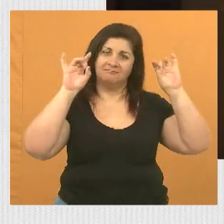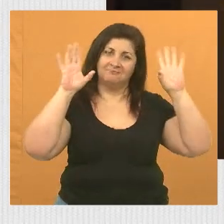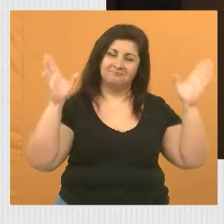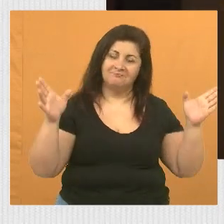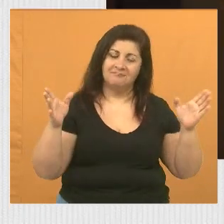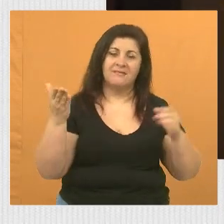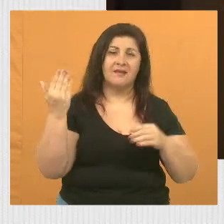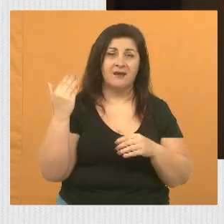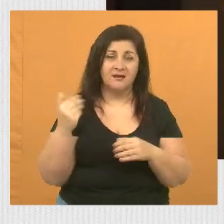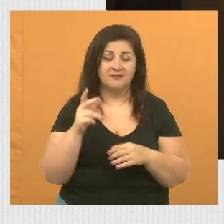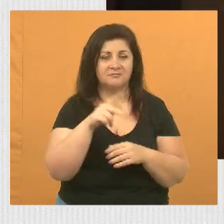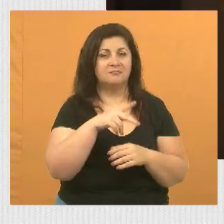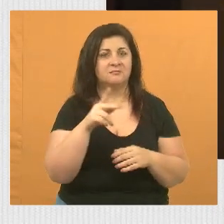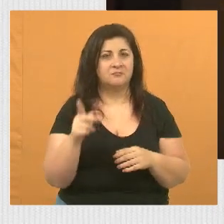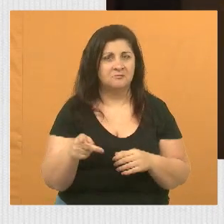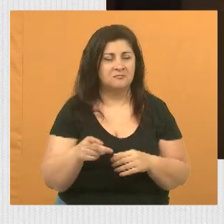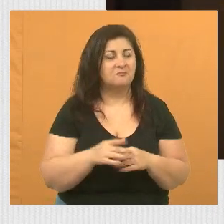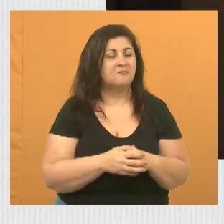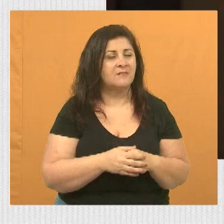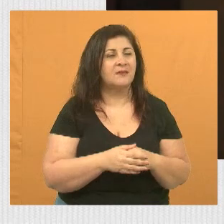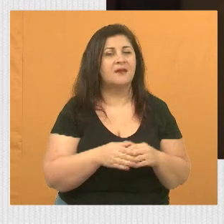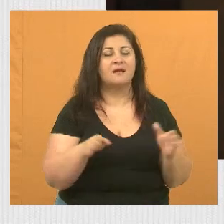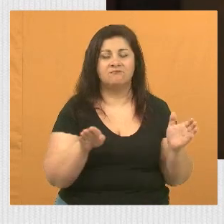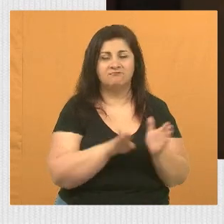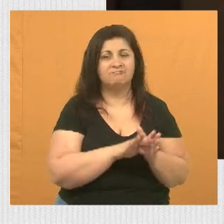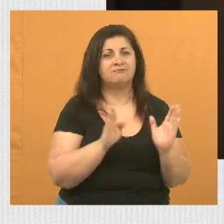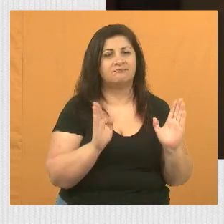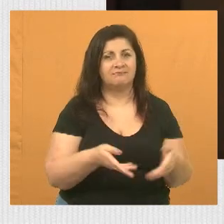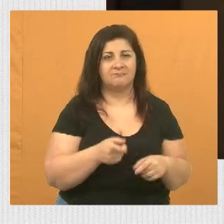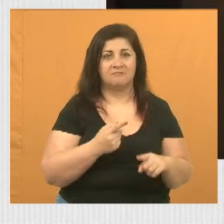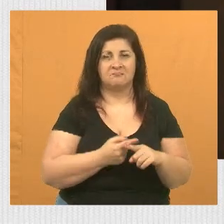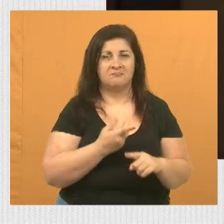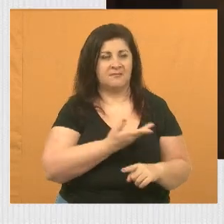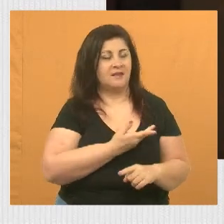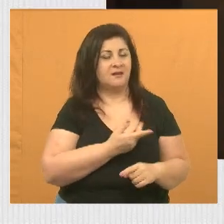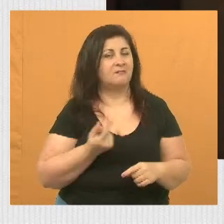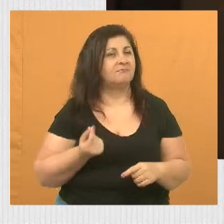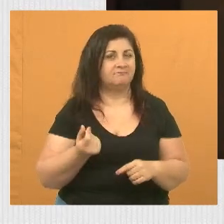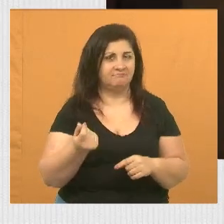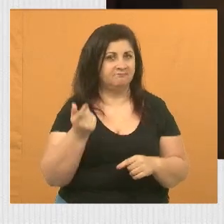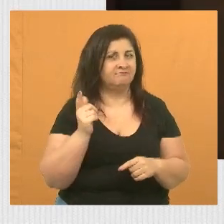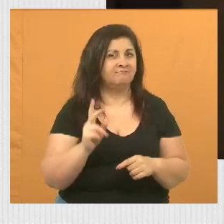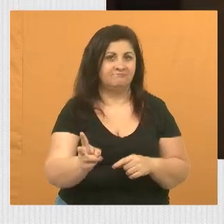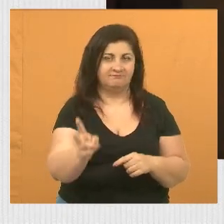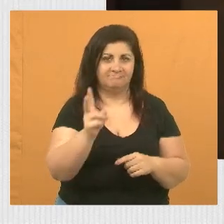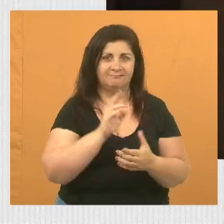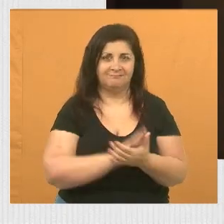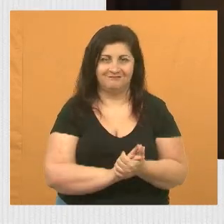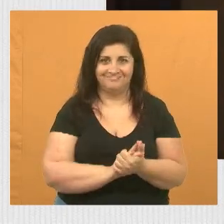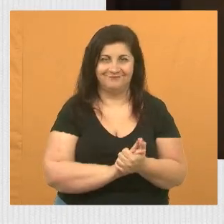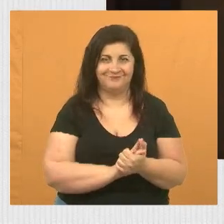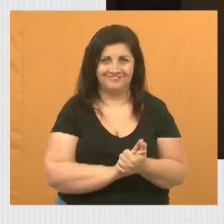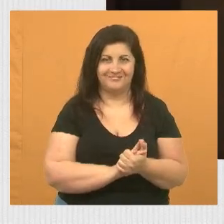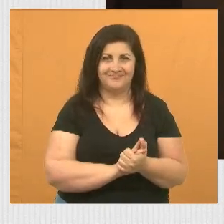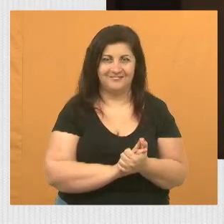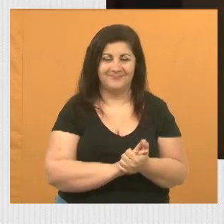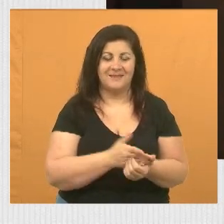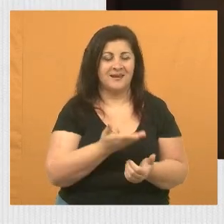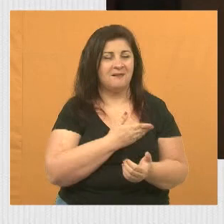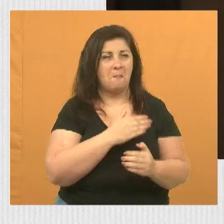foi como profissional conosco e que ela é até hoje, porque a nossa amizade também continua. Né? Nossa amizade é além da